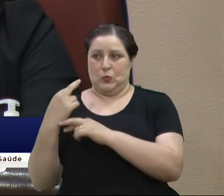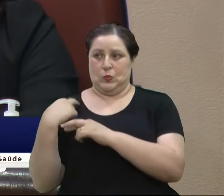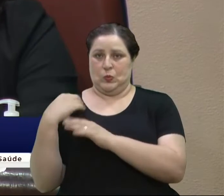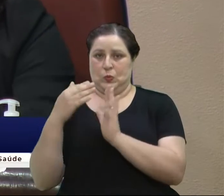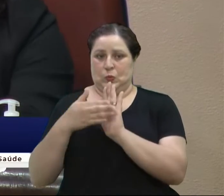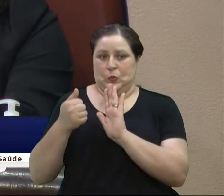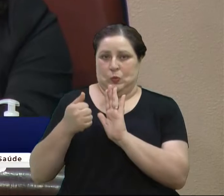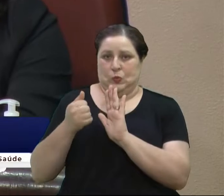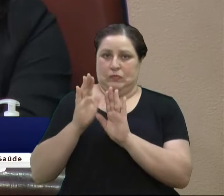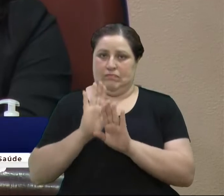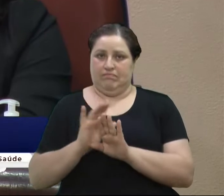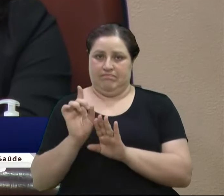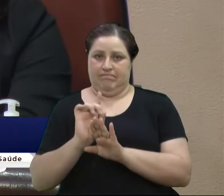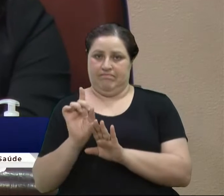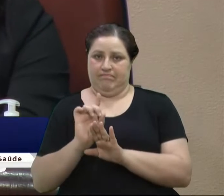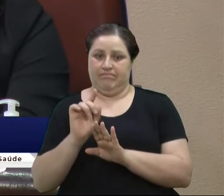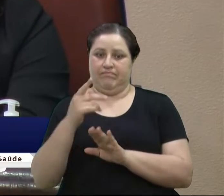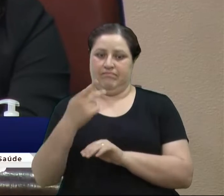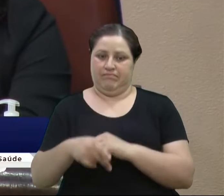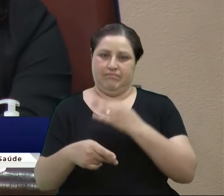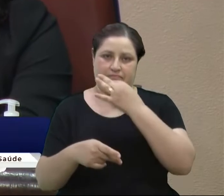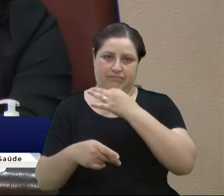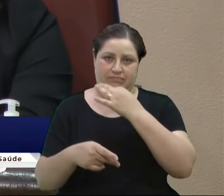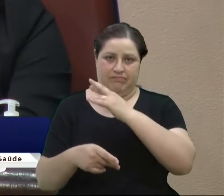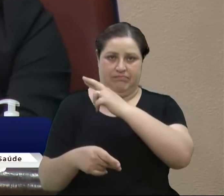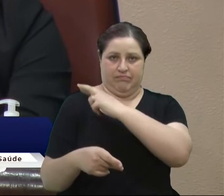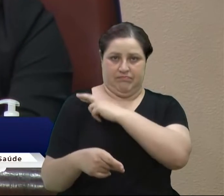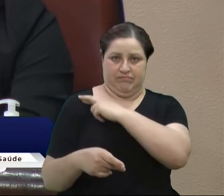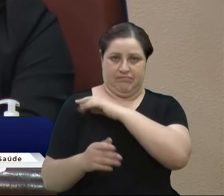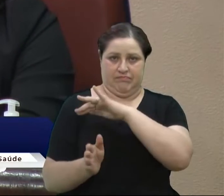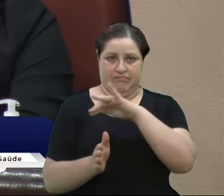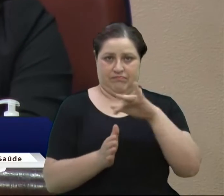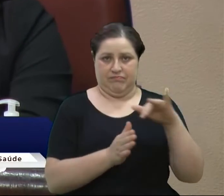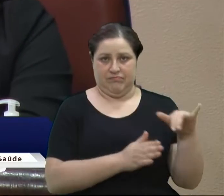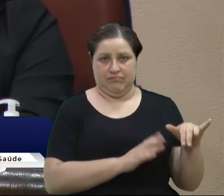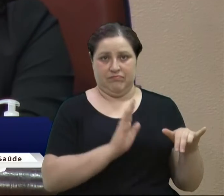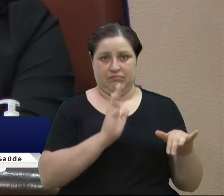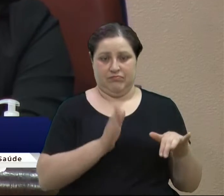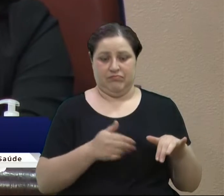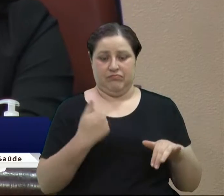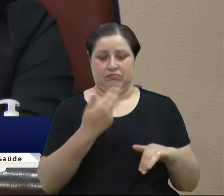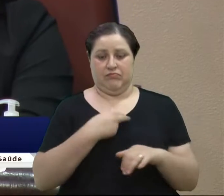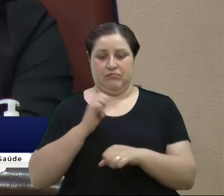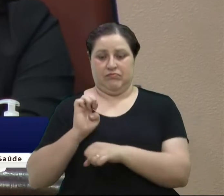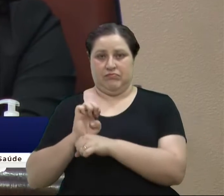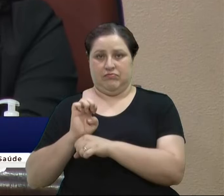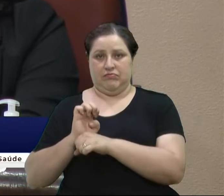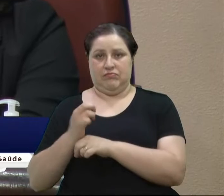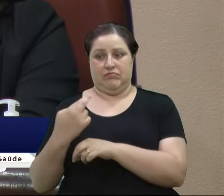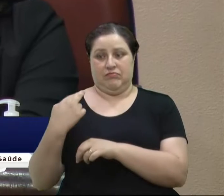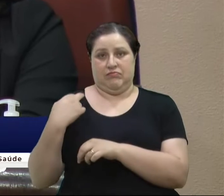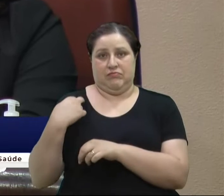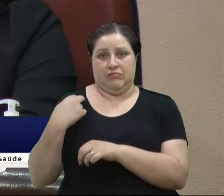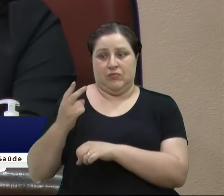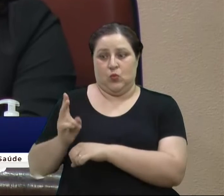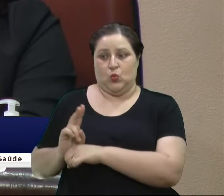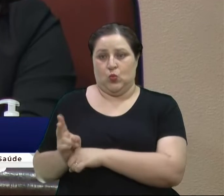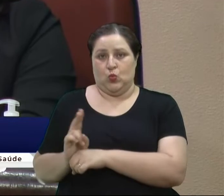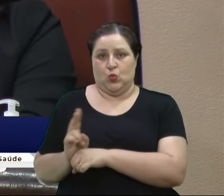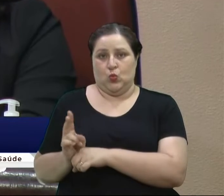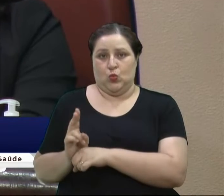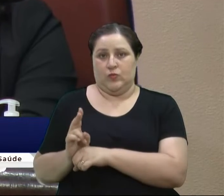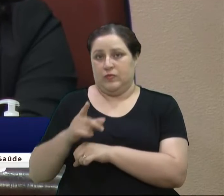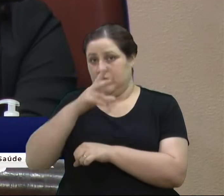vem conversando com a Daniele, é de resguardar os outros 48 municípios.